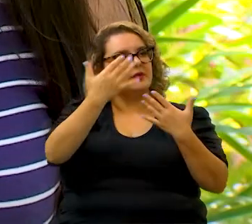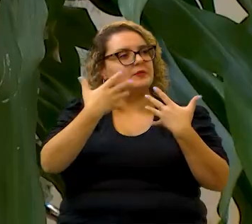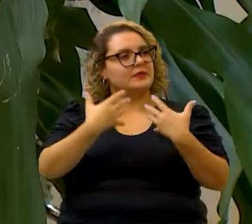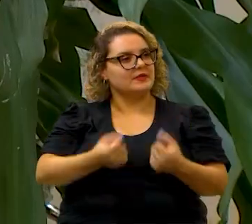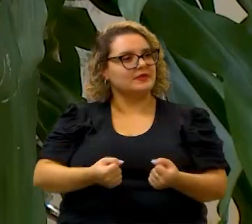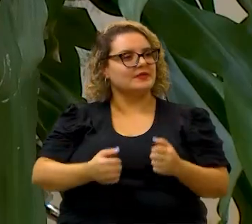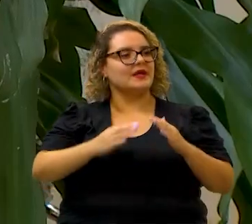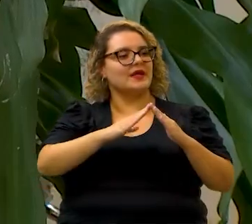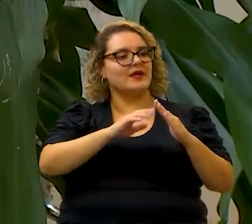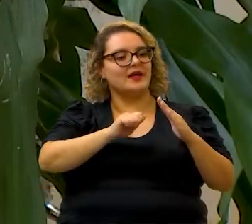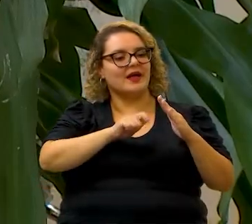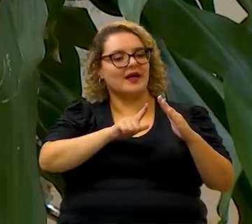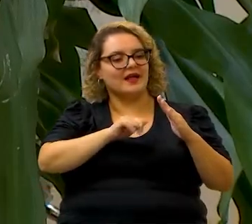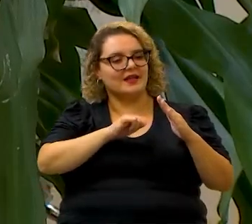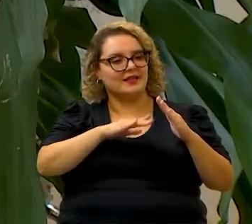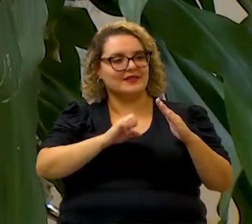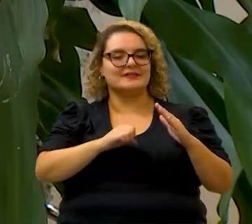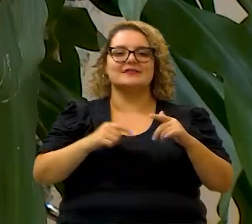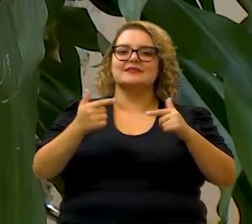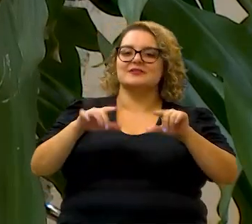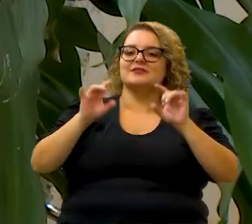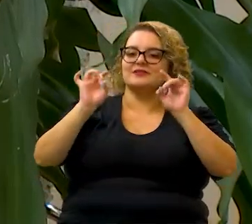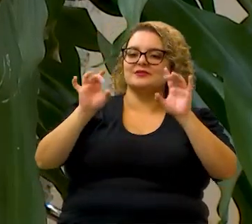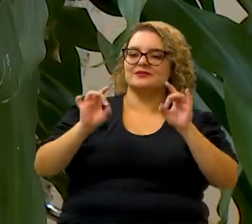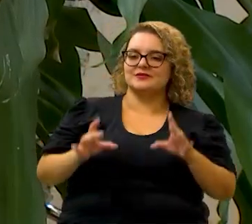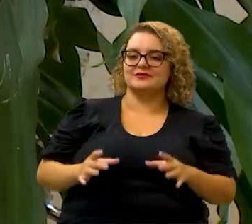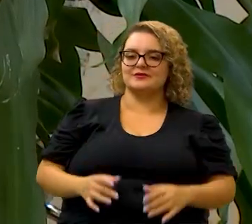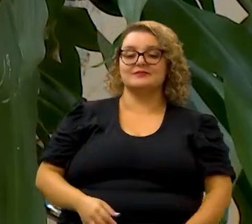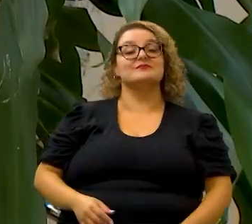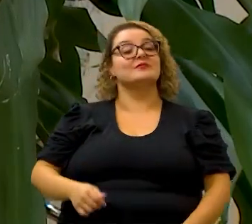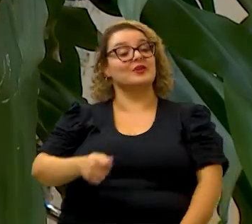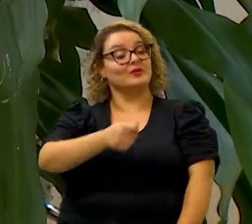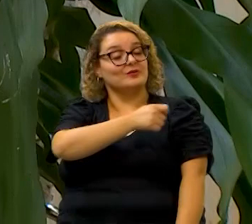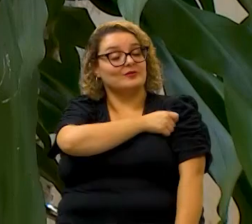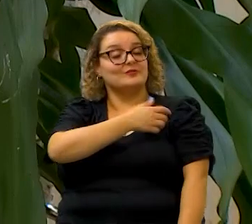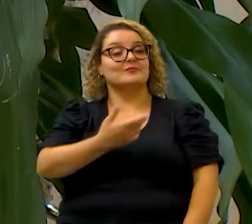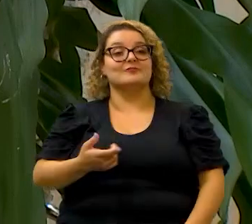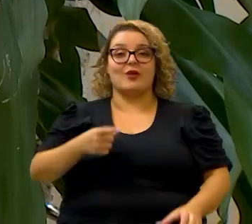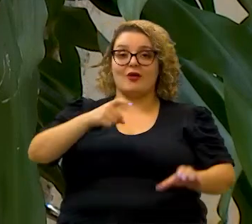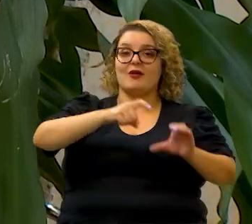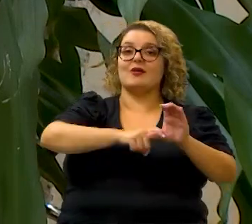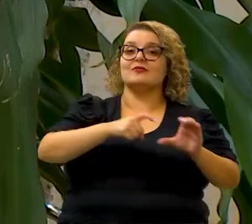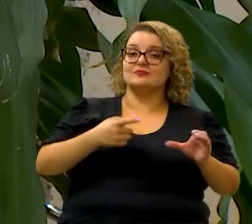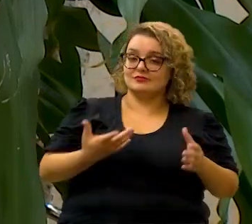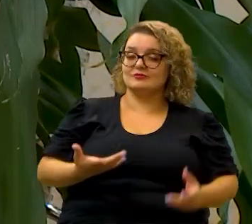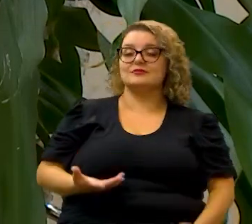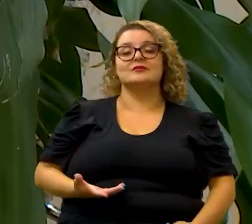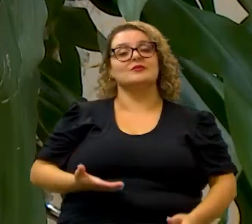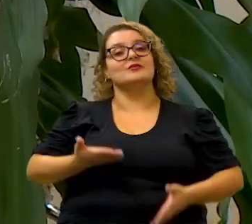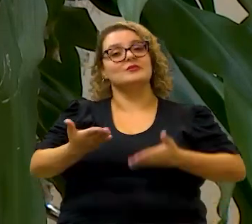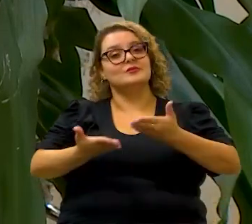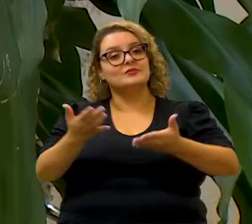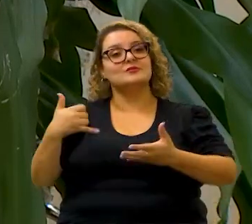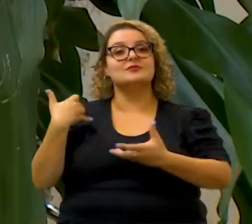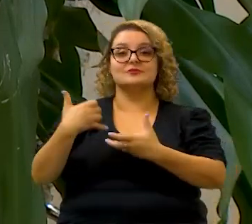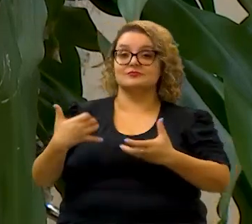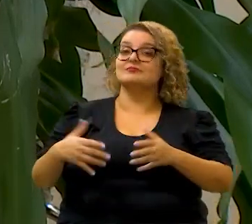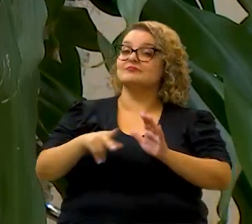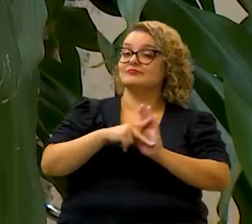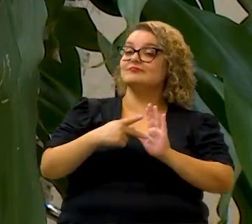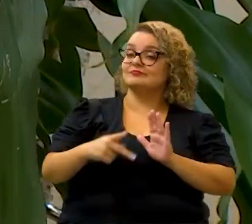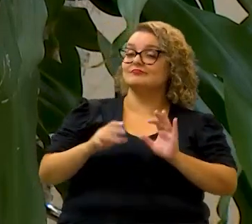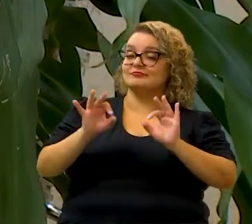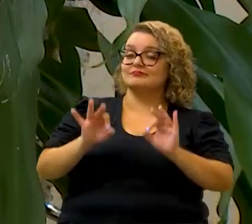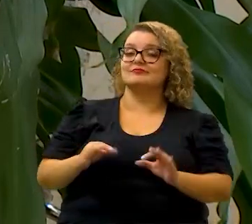www.laralicedeoliveira.org. Muito obrigada por nos receberem aqui no Lar Alice, esse lugar tão especial, já com muita autoridade no cuidado ao idoso, com